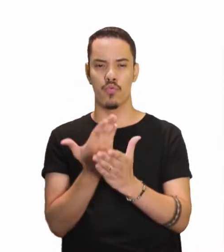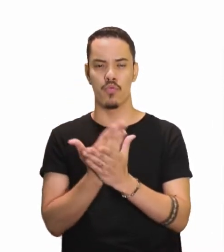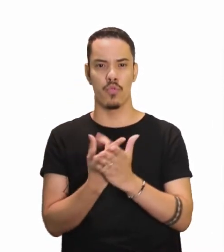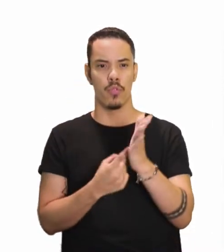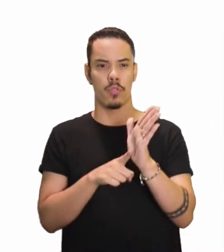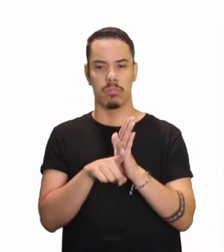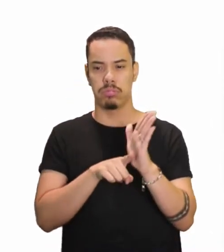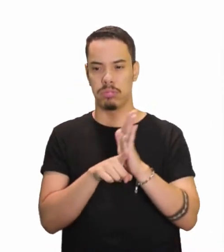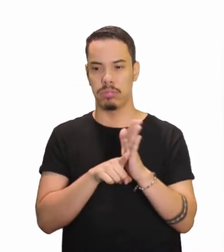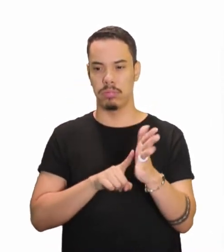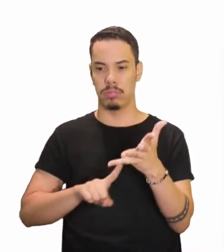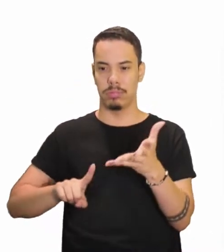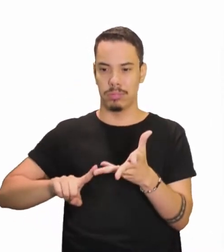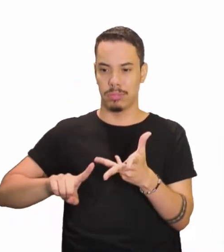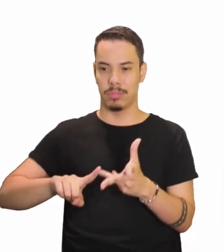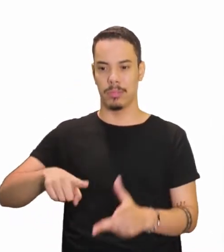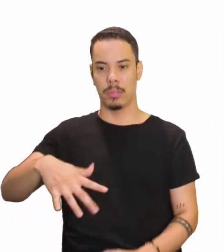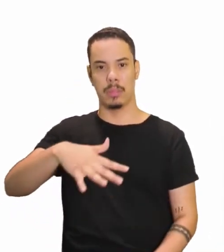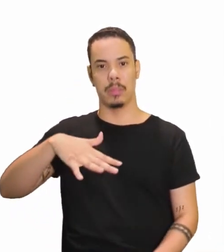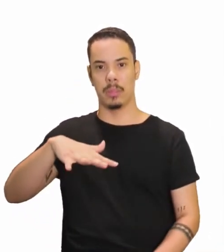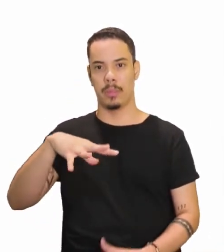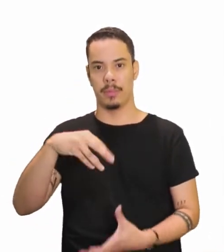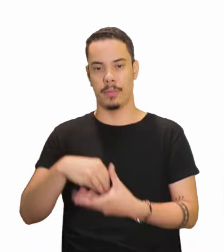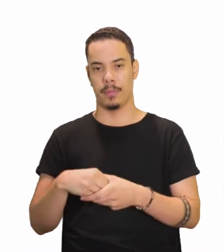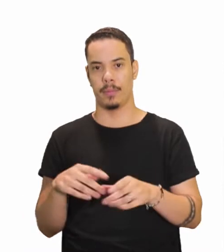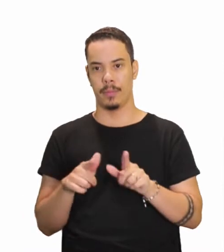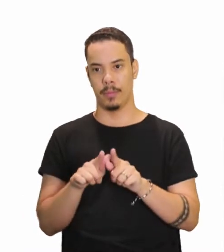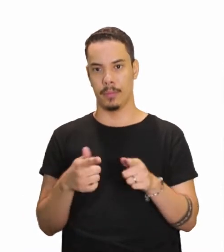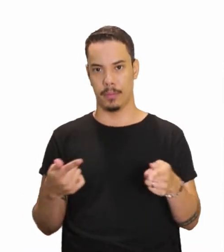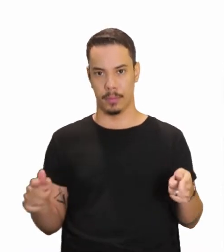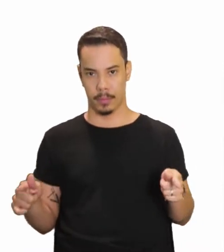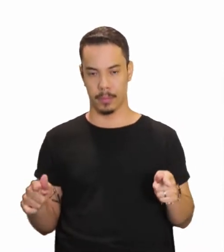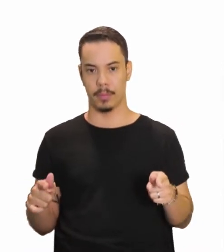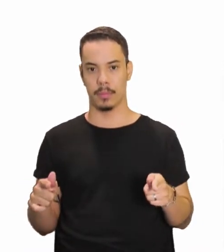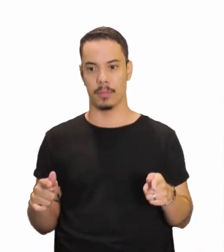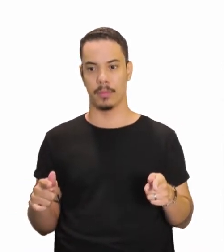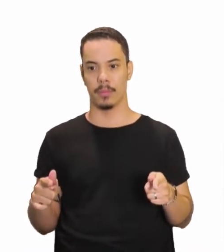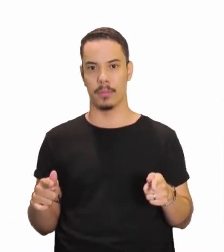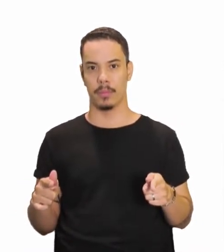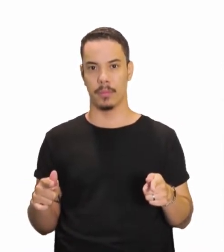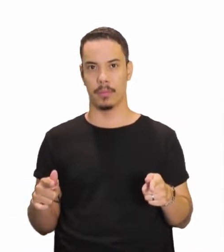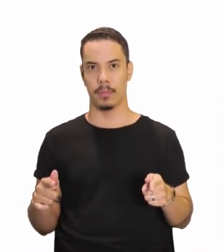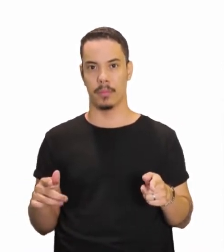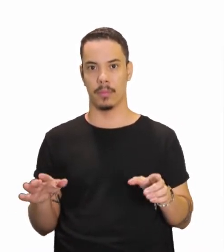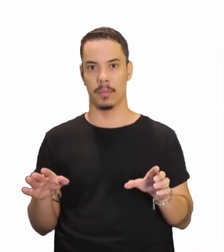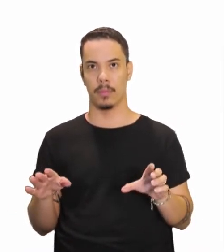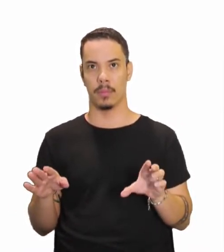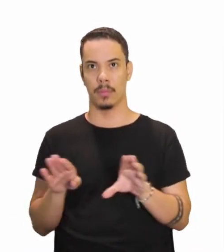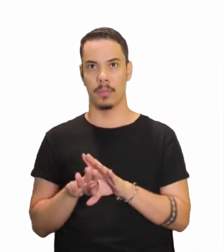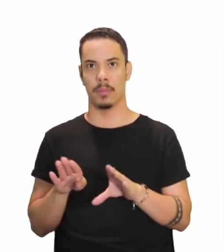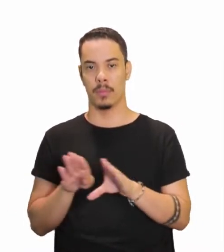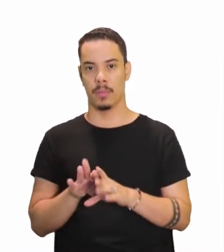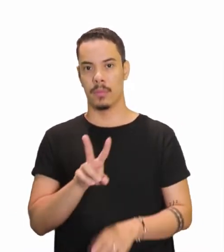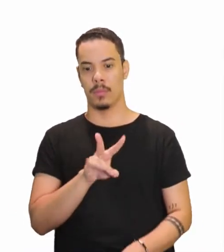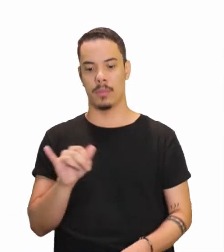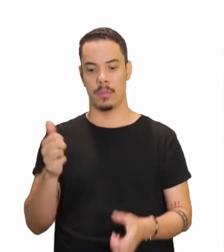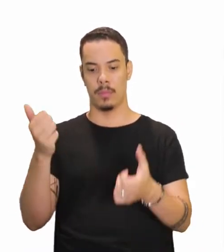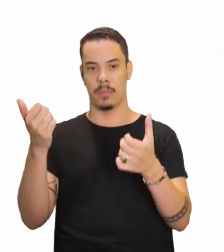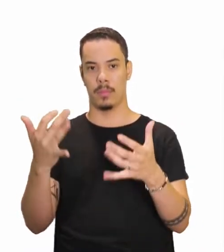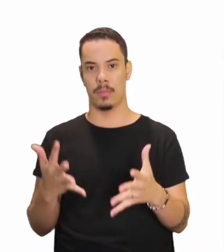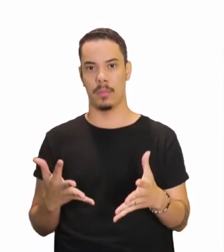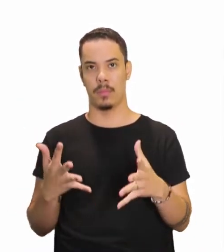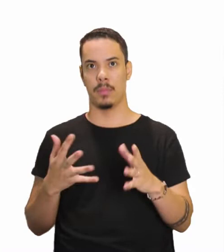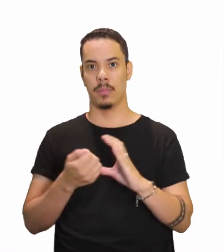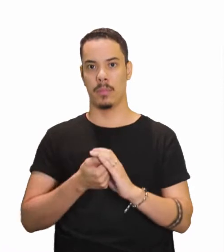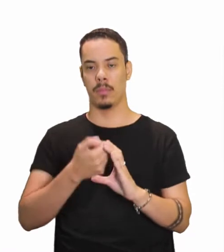inglesa, essa parte da gramática da língua inglesa, é claro que também você vai ver as características da